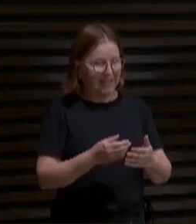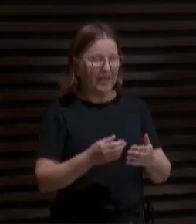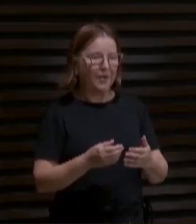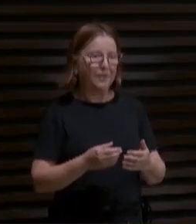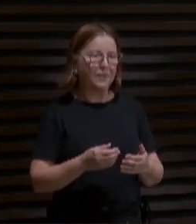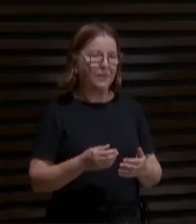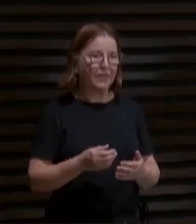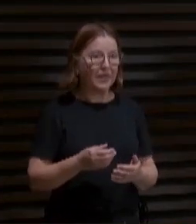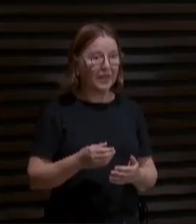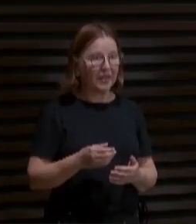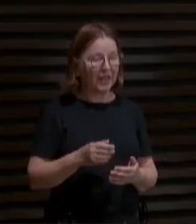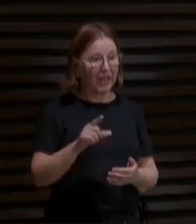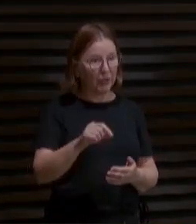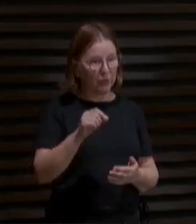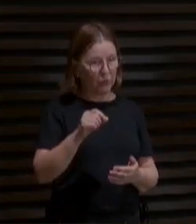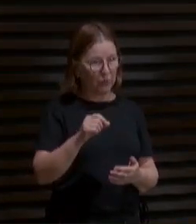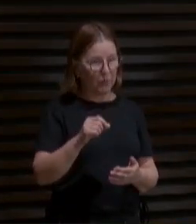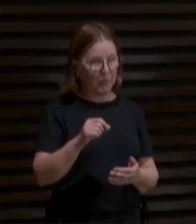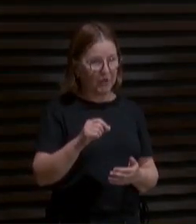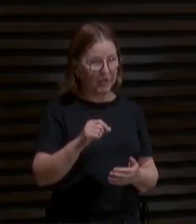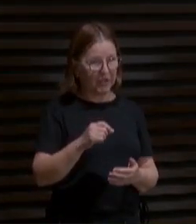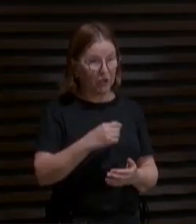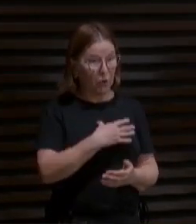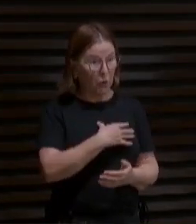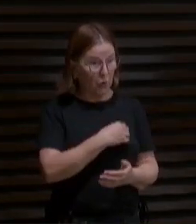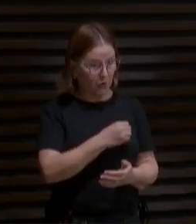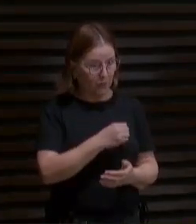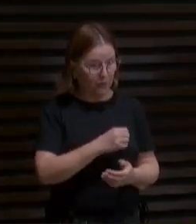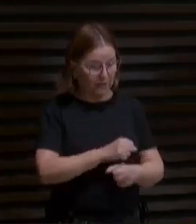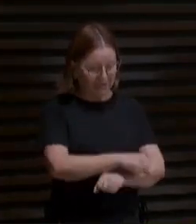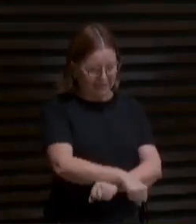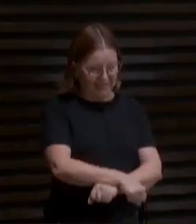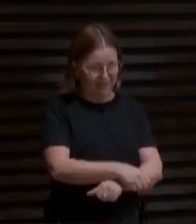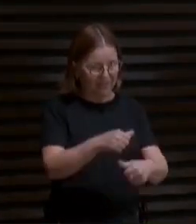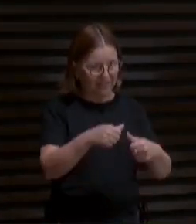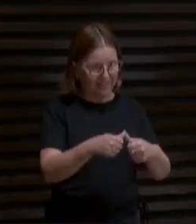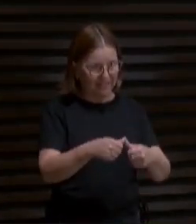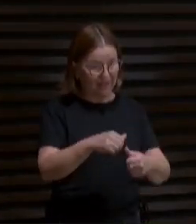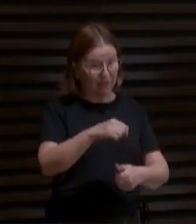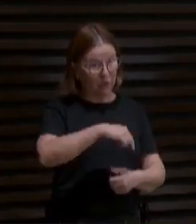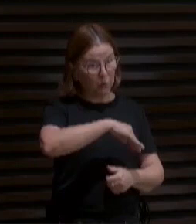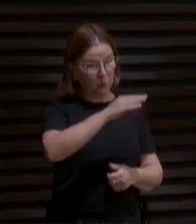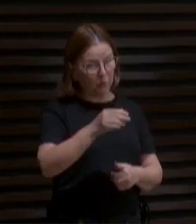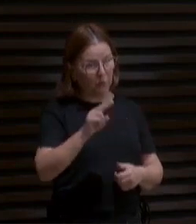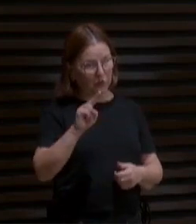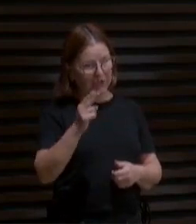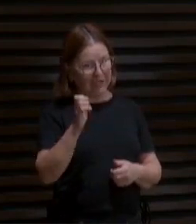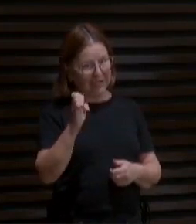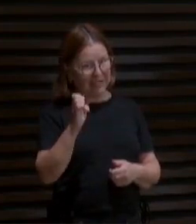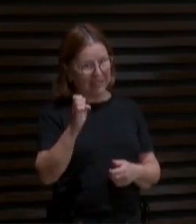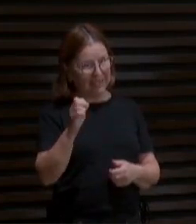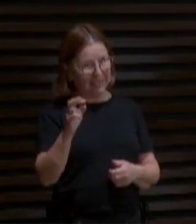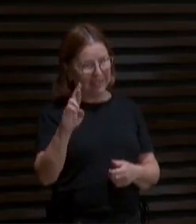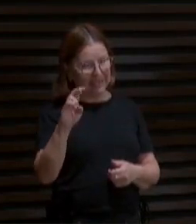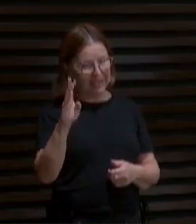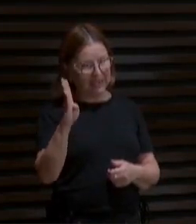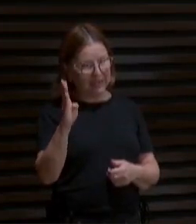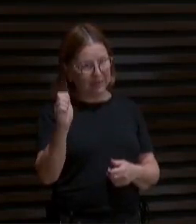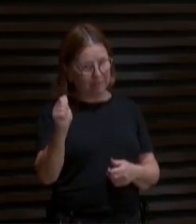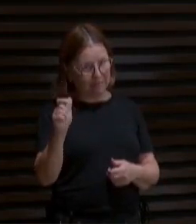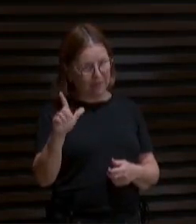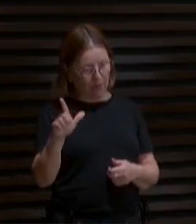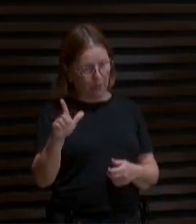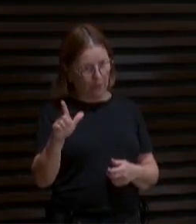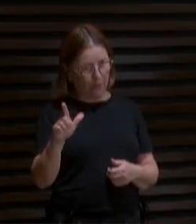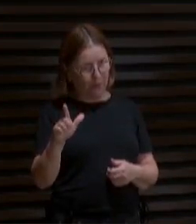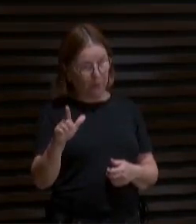escravas estavam no Monte Ebal. E o filho das legítimas, com exceção de dois,